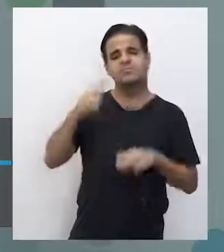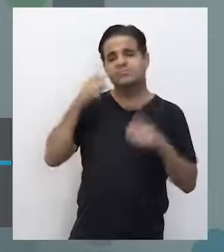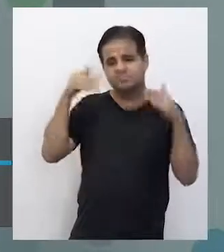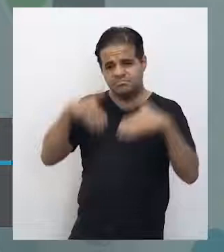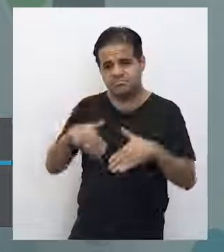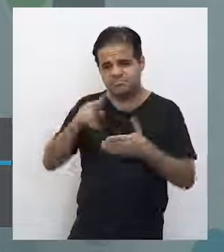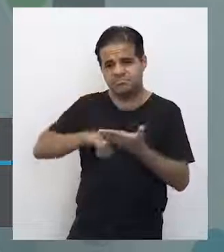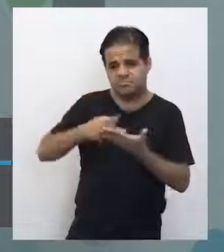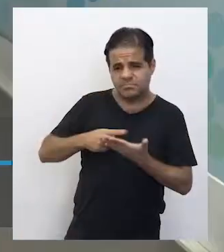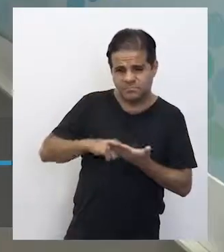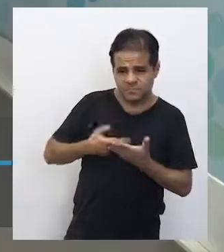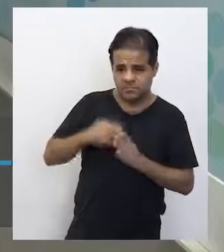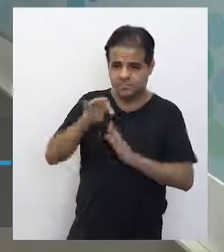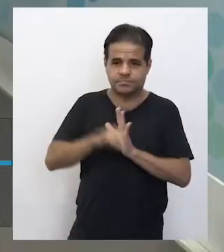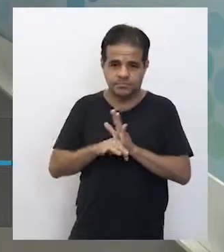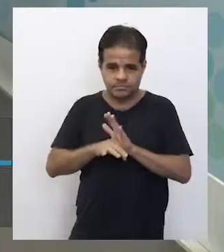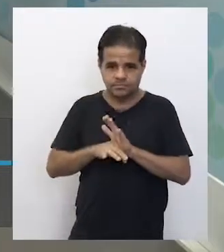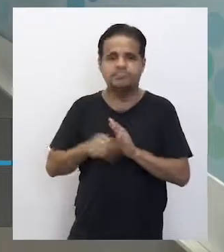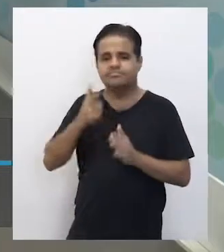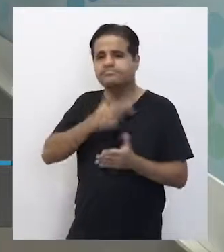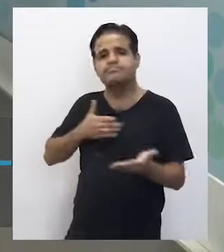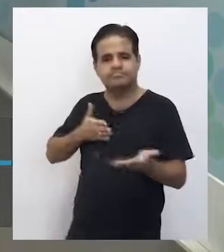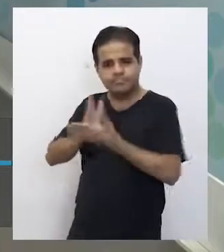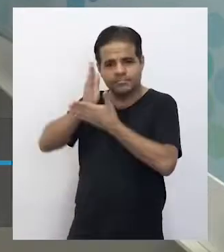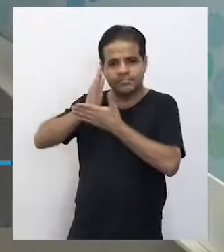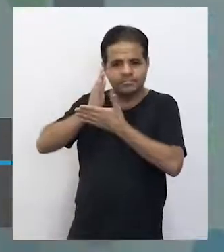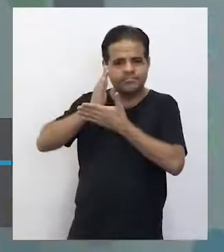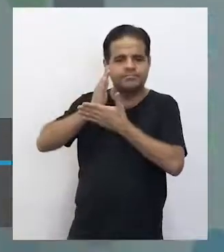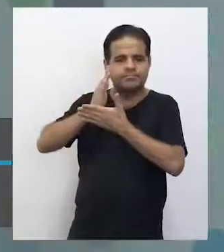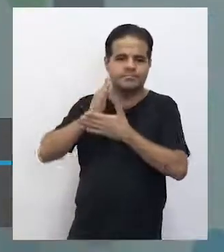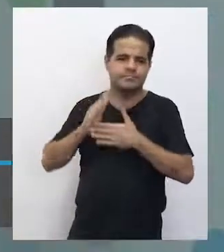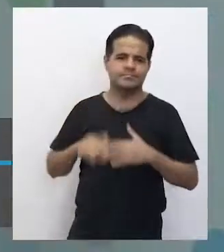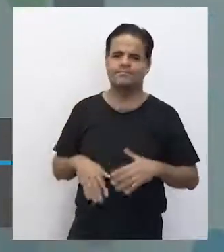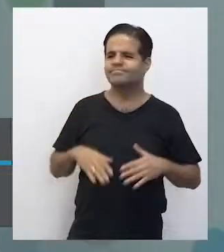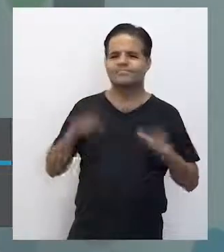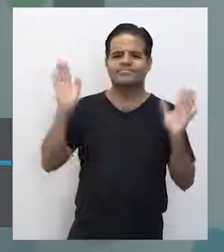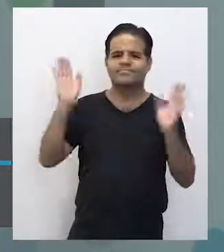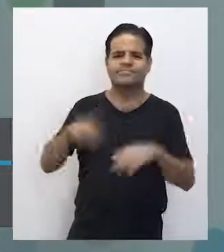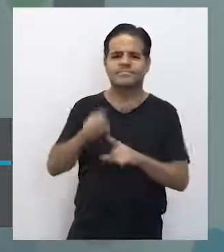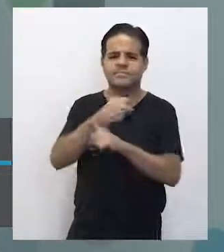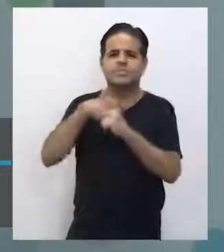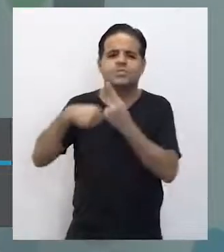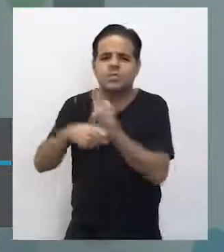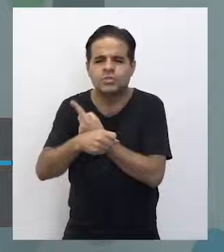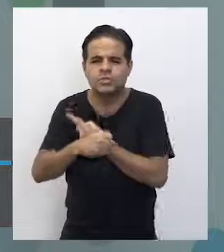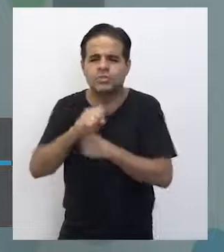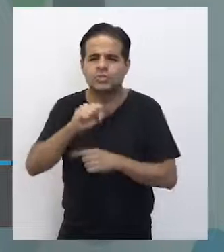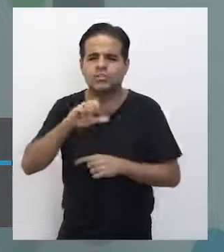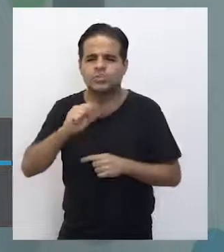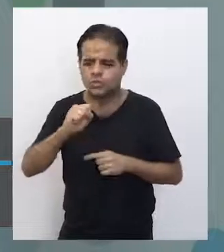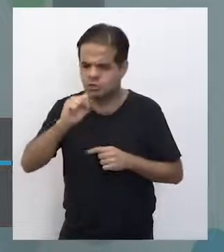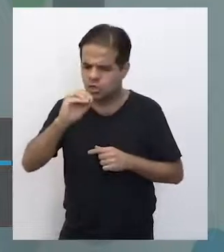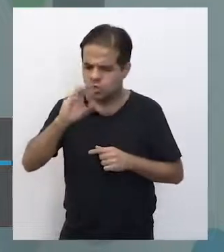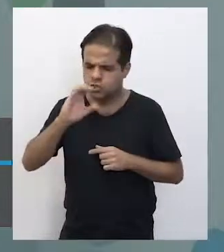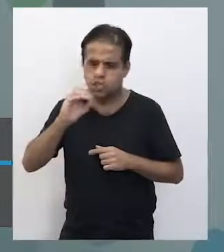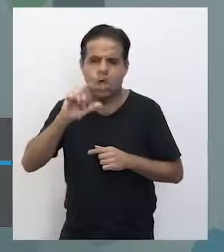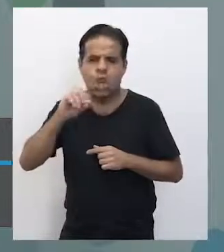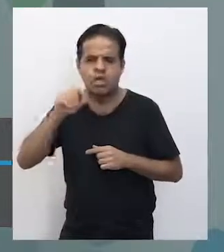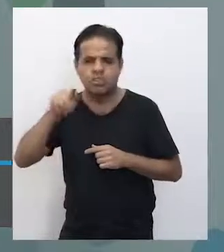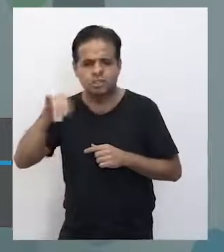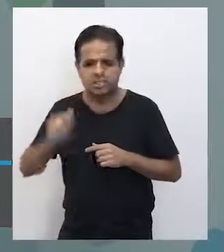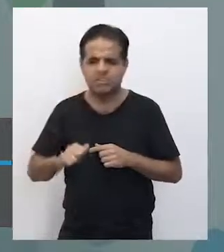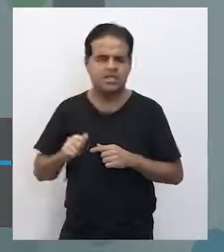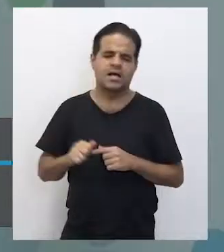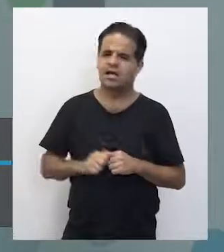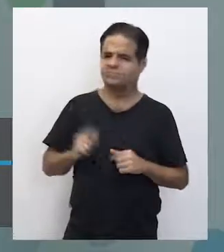focando na interpretação de texto que eu vou conseguir. Sabe aquelas, sociologia, por exemplo, eu não vou ficar estudando sociologia, vou